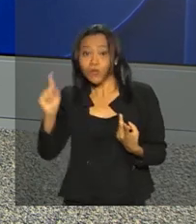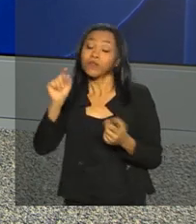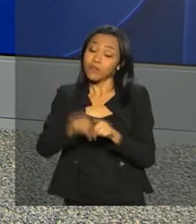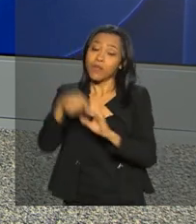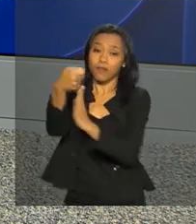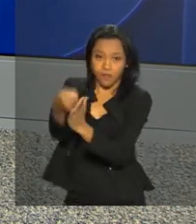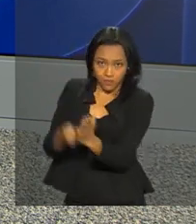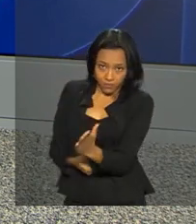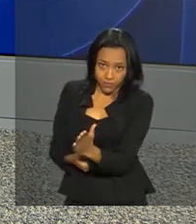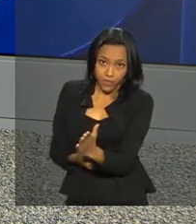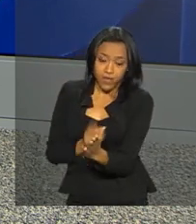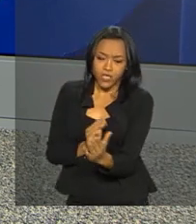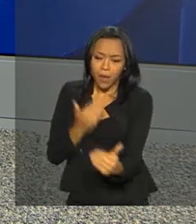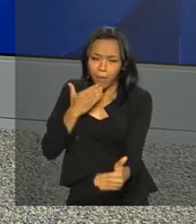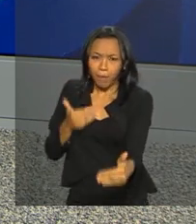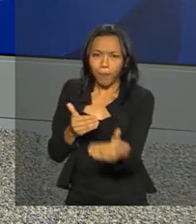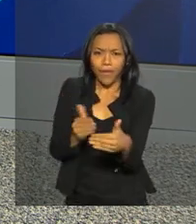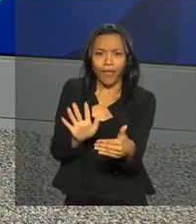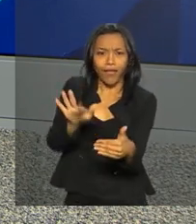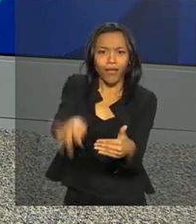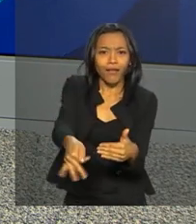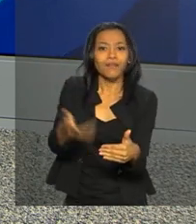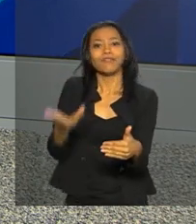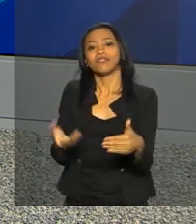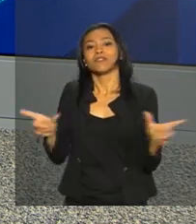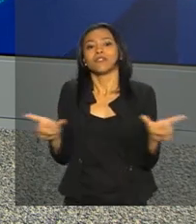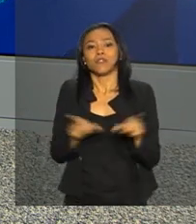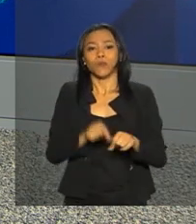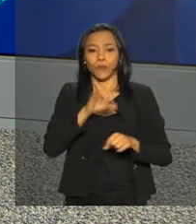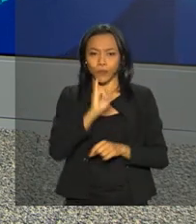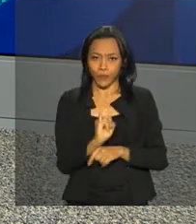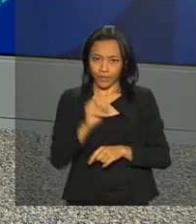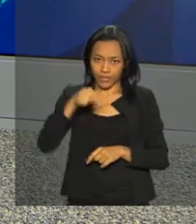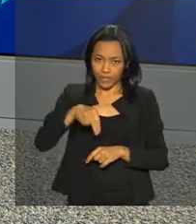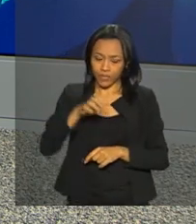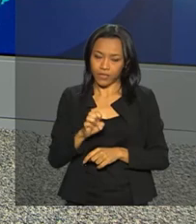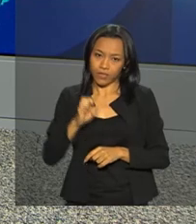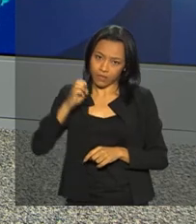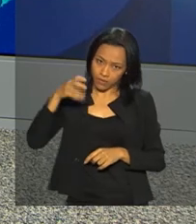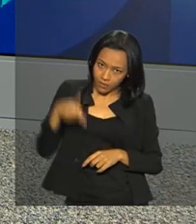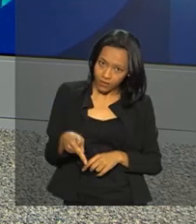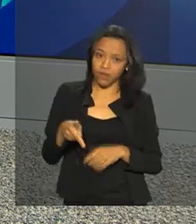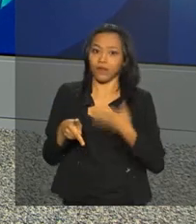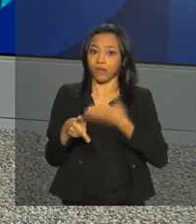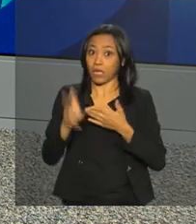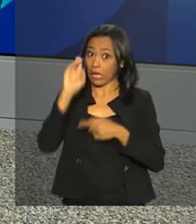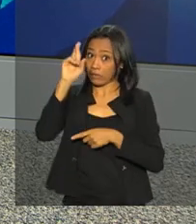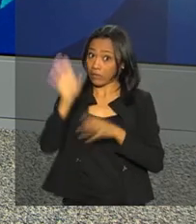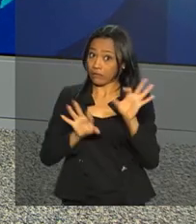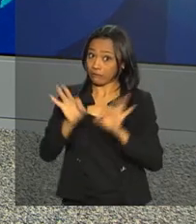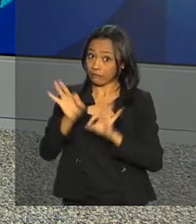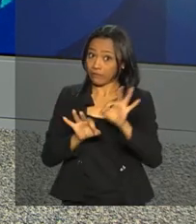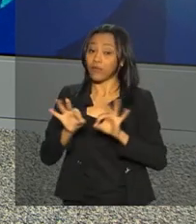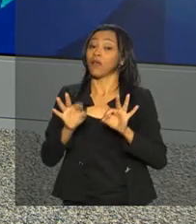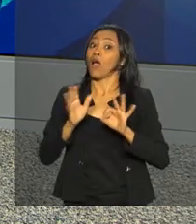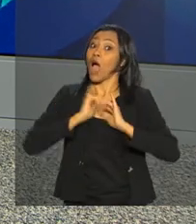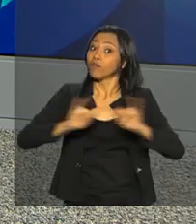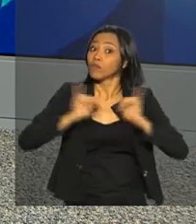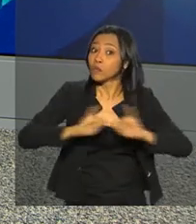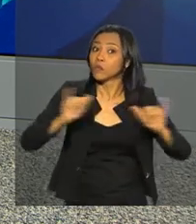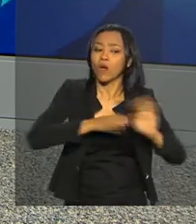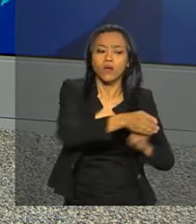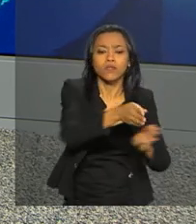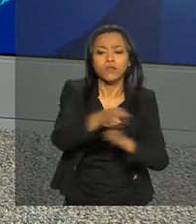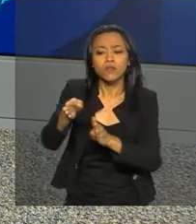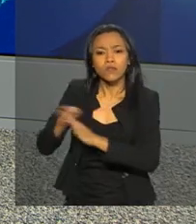redação. Nesta reta final, o Instituto Nacional de Estudos e Pesquisas Educacionais Anísio Teixeira, o INEP, reforçou as orientações